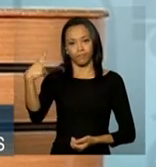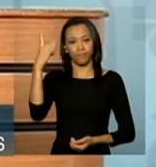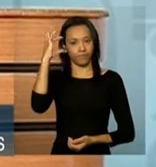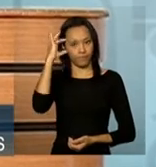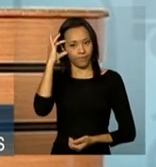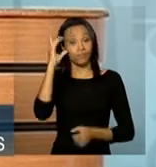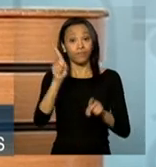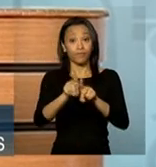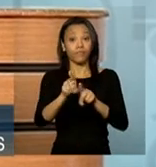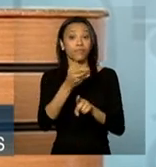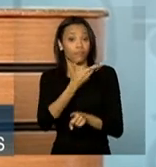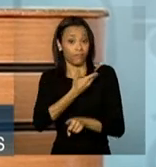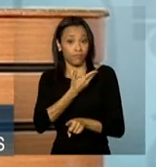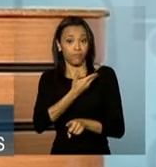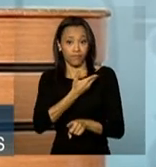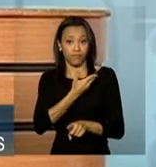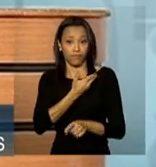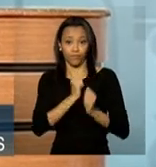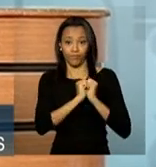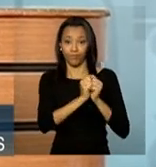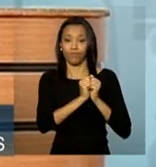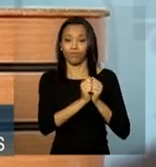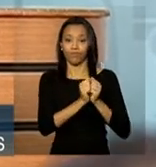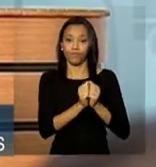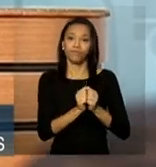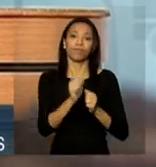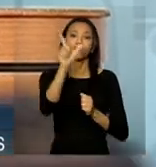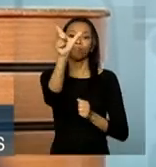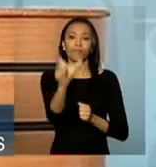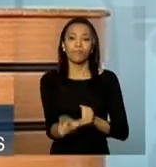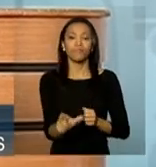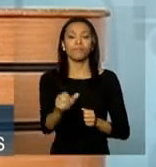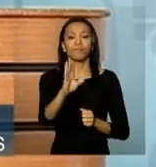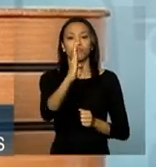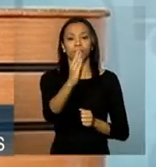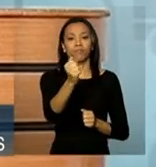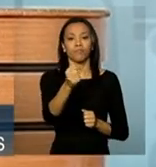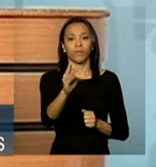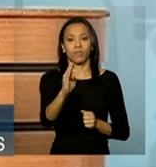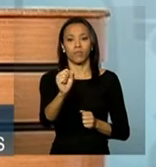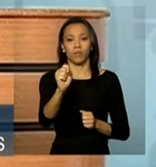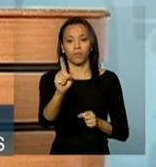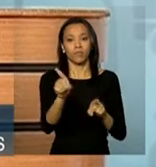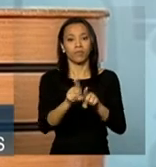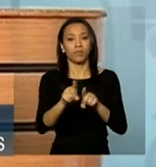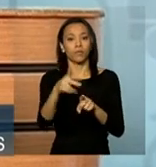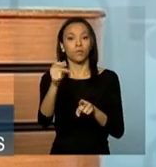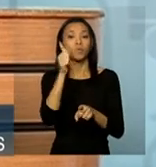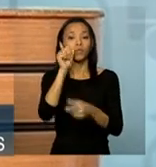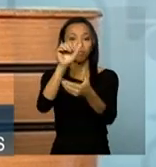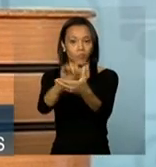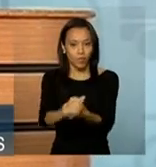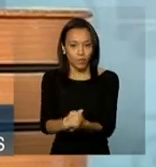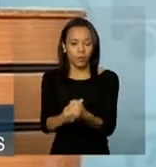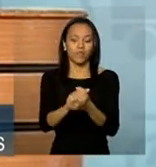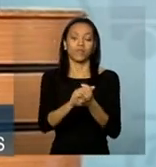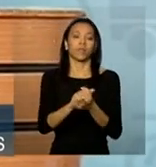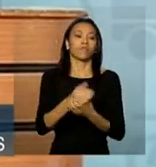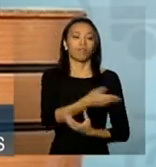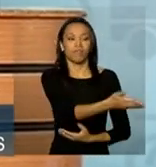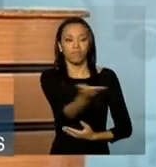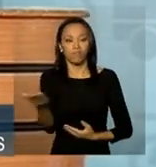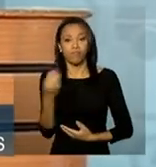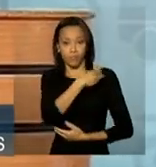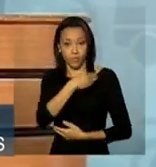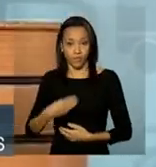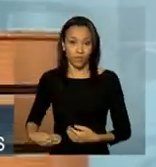querido amigo, companheiro Alceu Barbosa Velho, sua esposa, ministros,